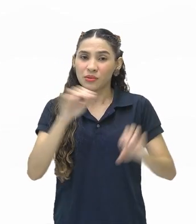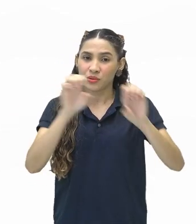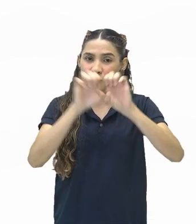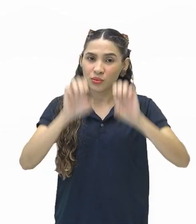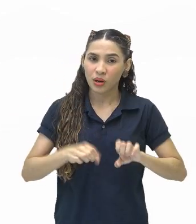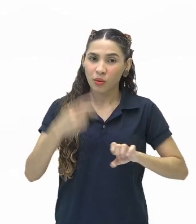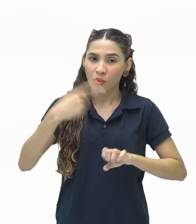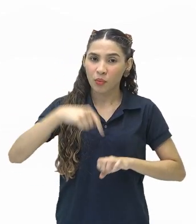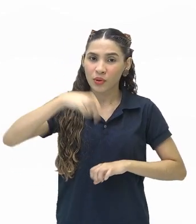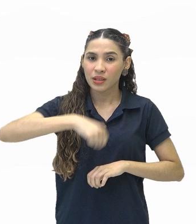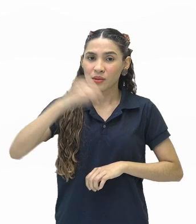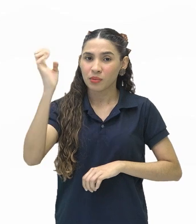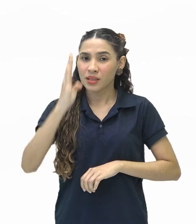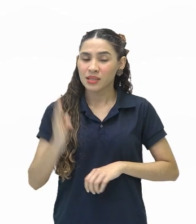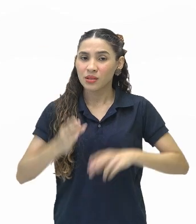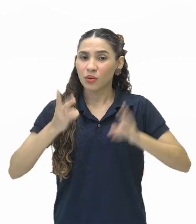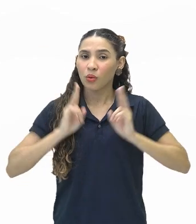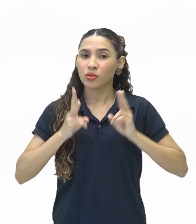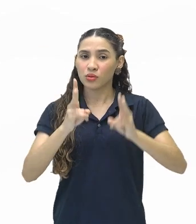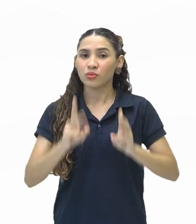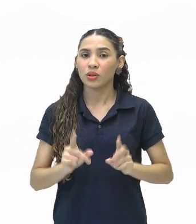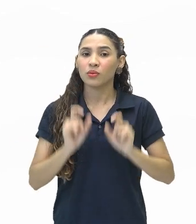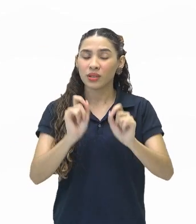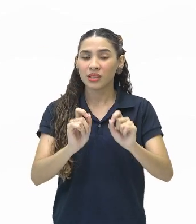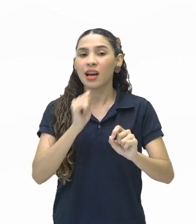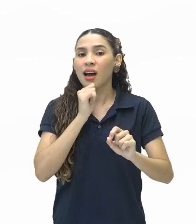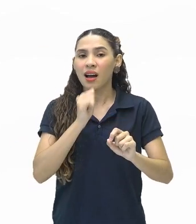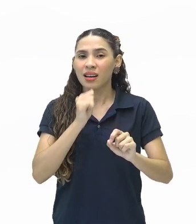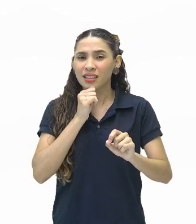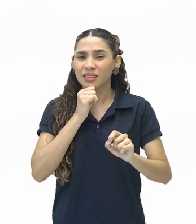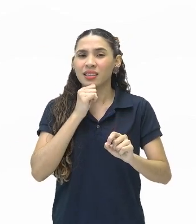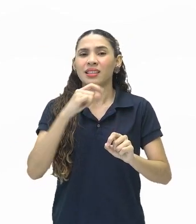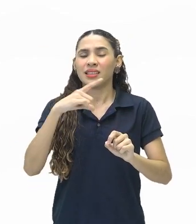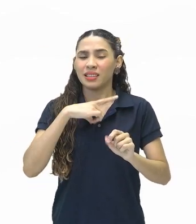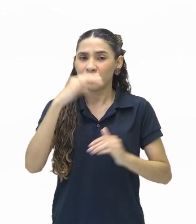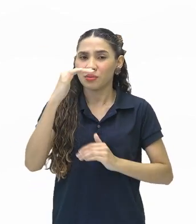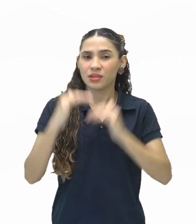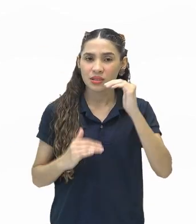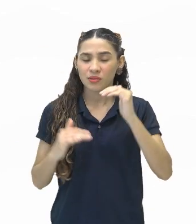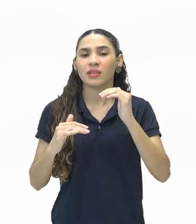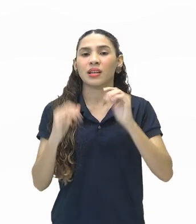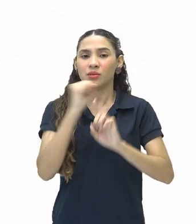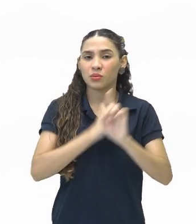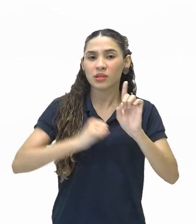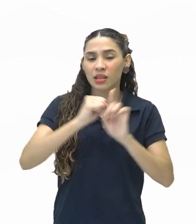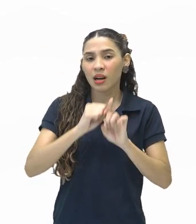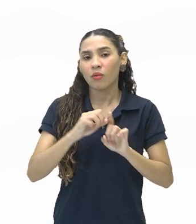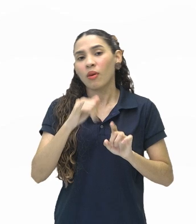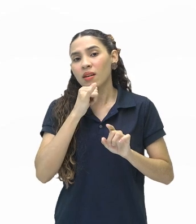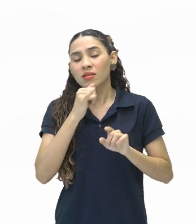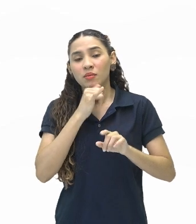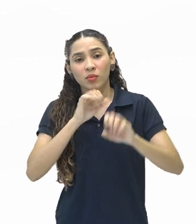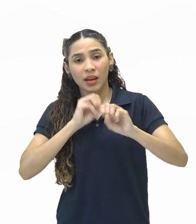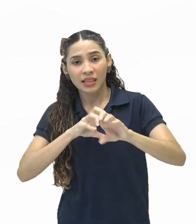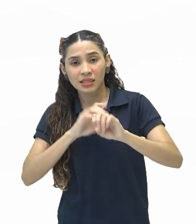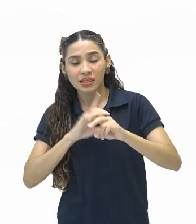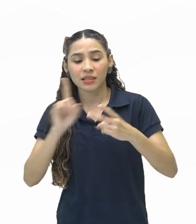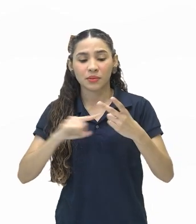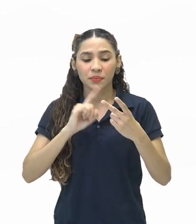no Brasil, que continua ainda com muitas desigualdades no acesso à